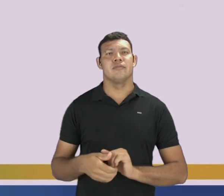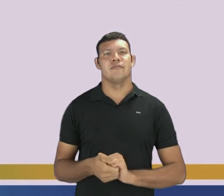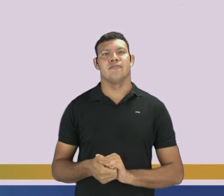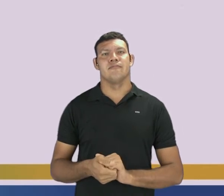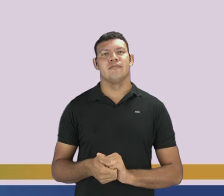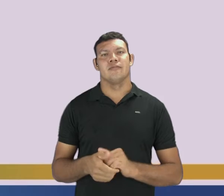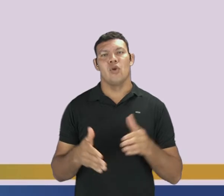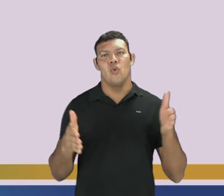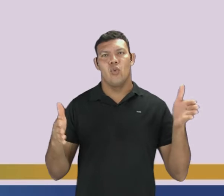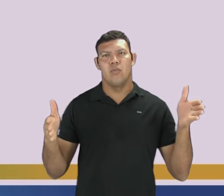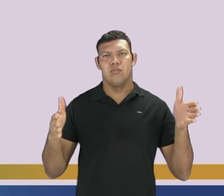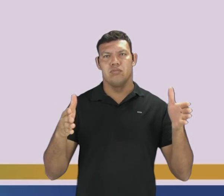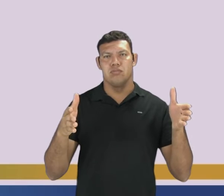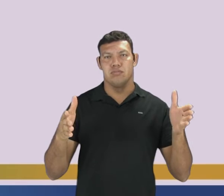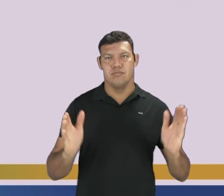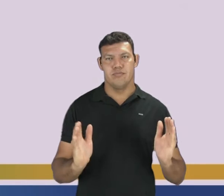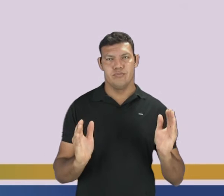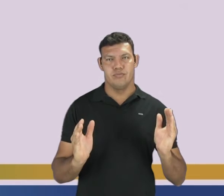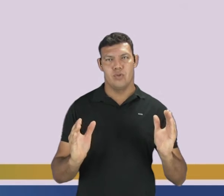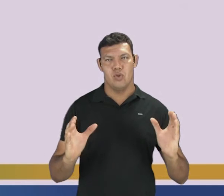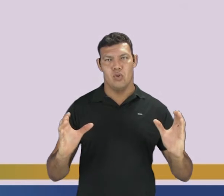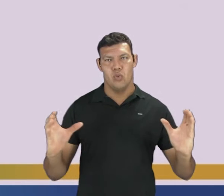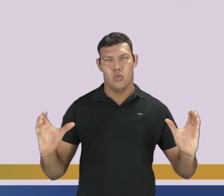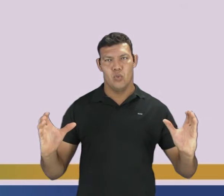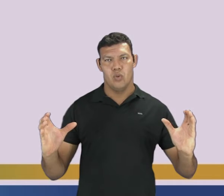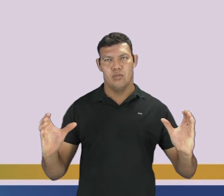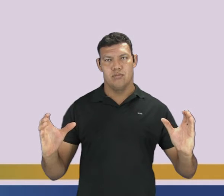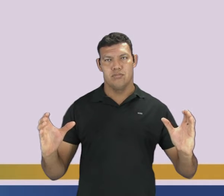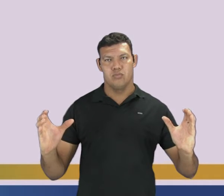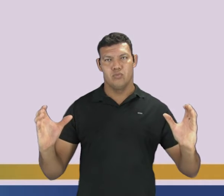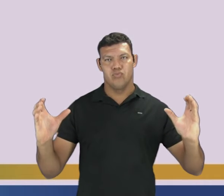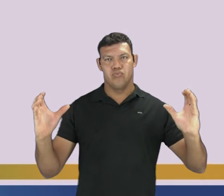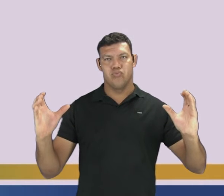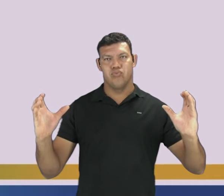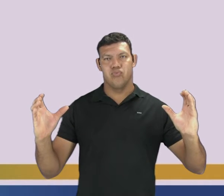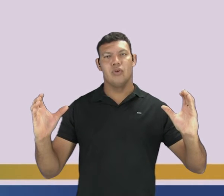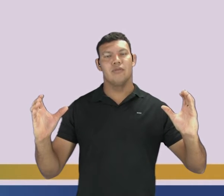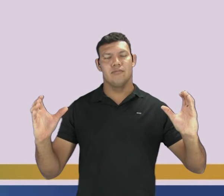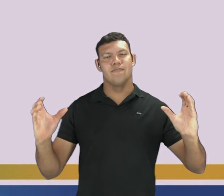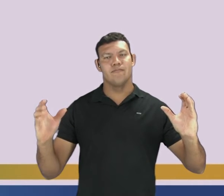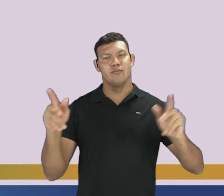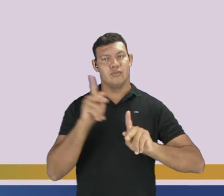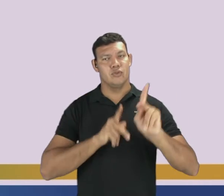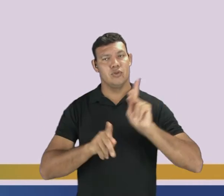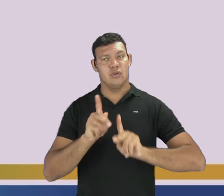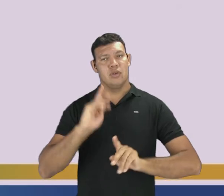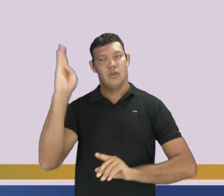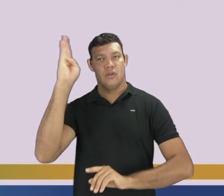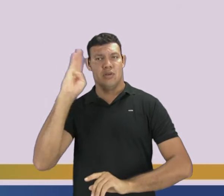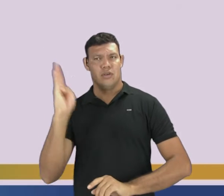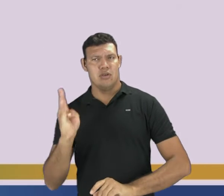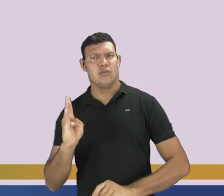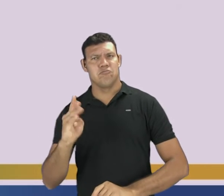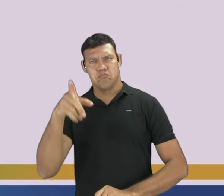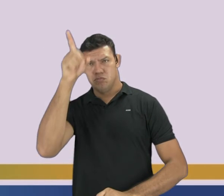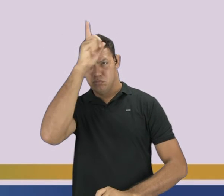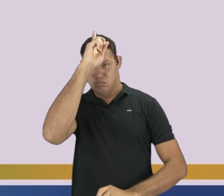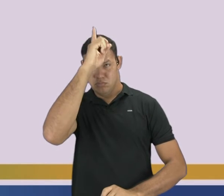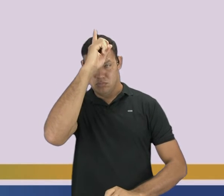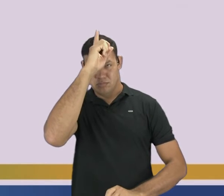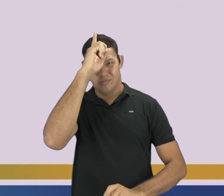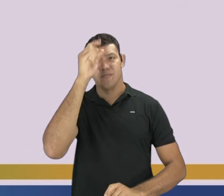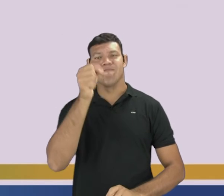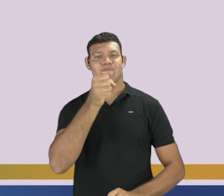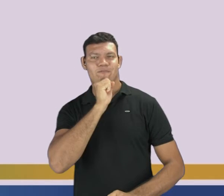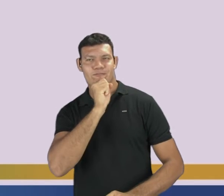mais larga. Então, ela mostra o quê? Que a população brasileira, ela está ficando adulta e ela está envelhecendo.